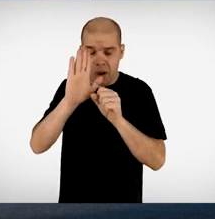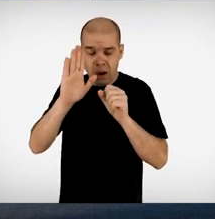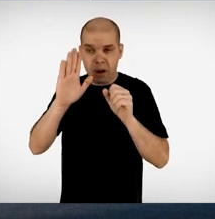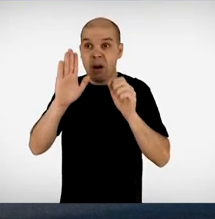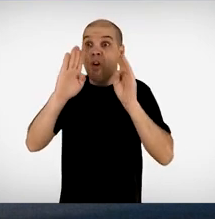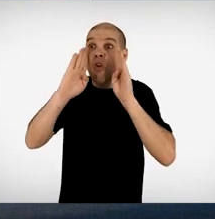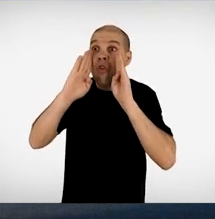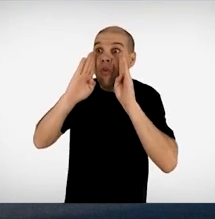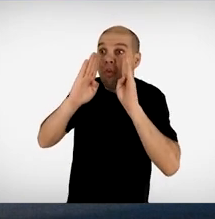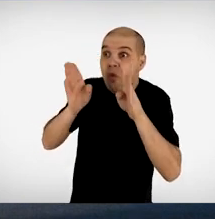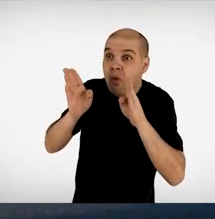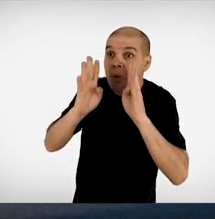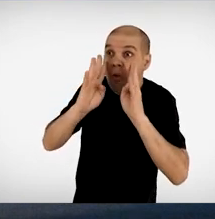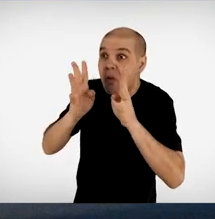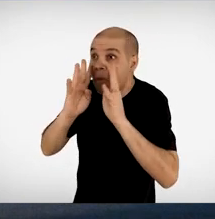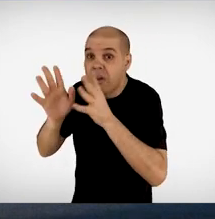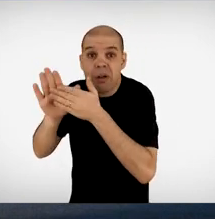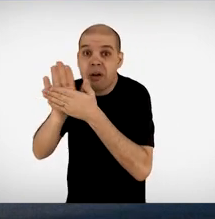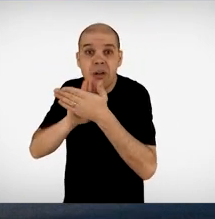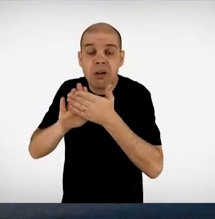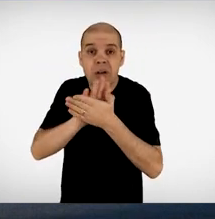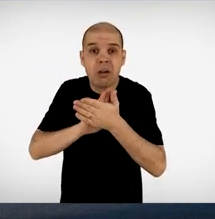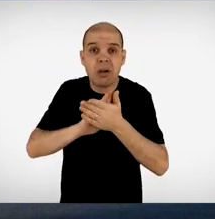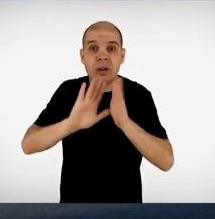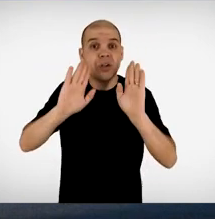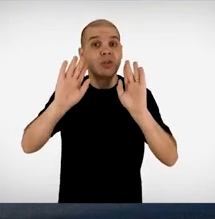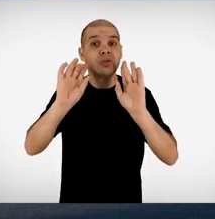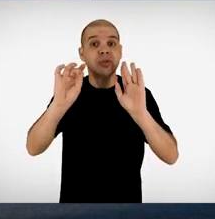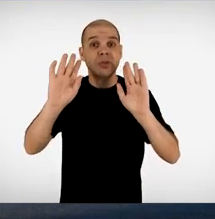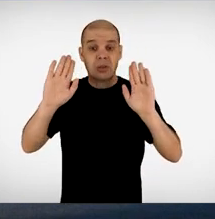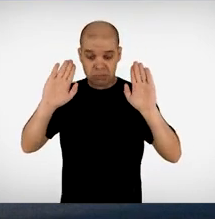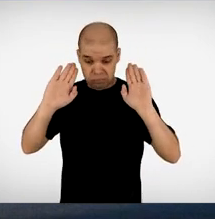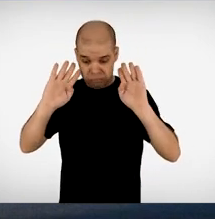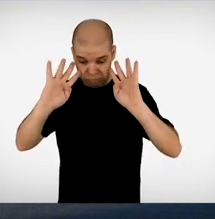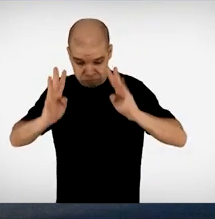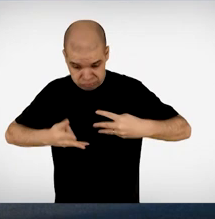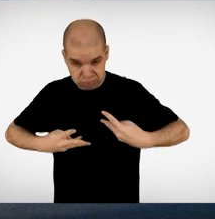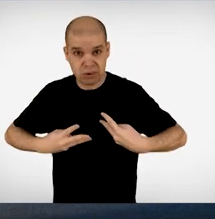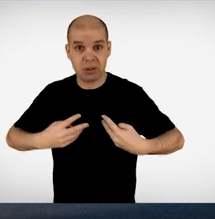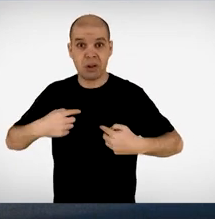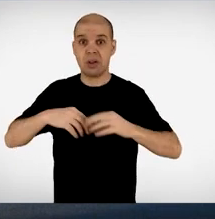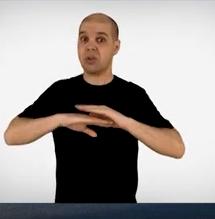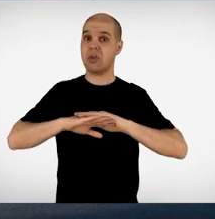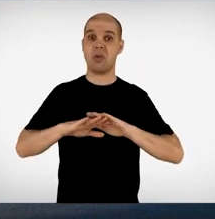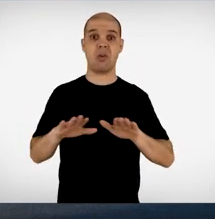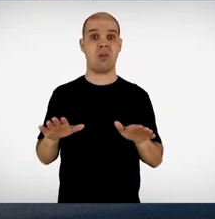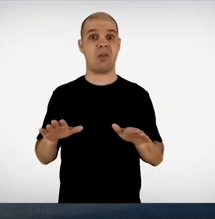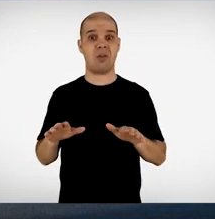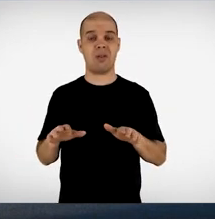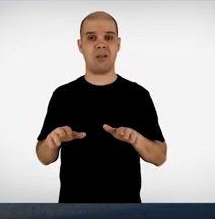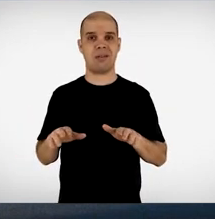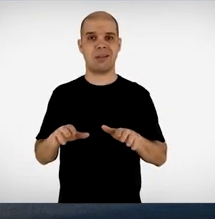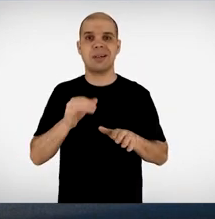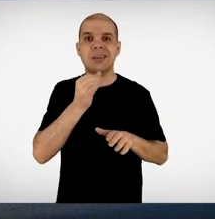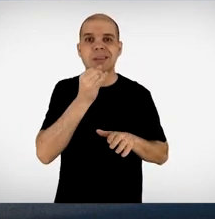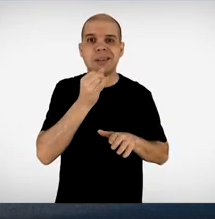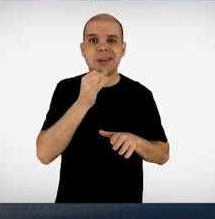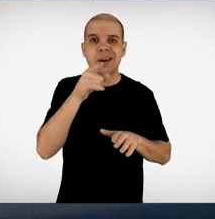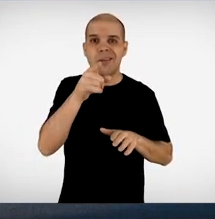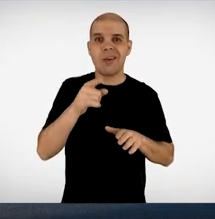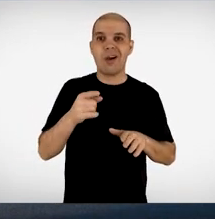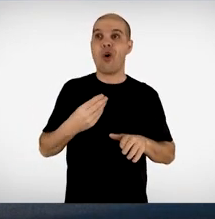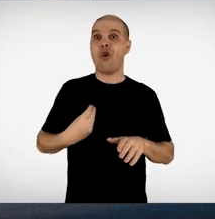contemporâneos, porque não conseguem vê-lo. Em outras palavras, pessoas que estão plenamente aderidas à sua